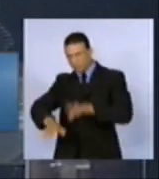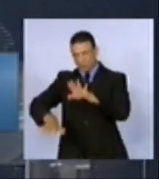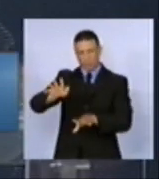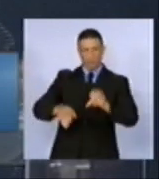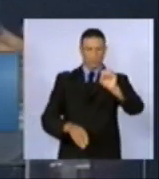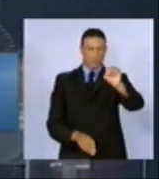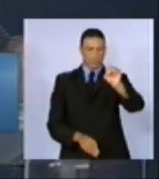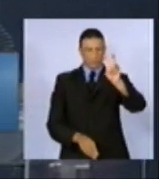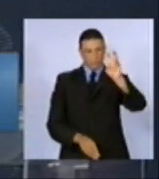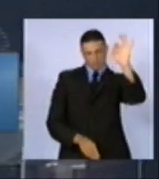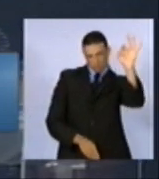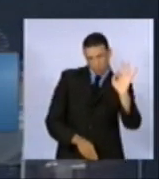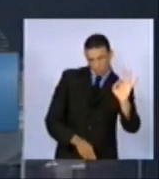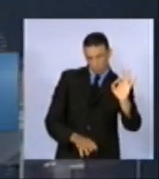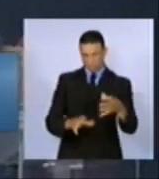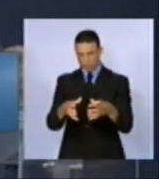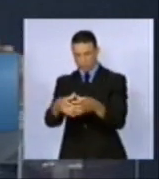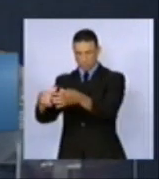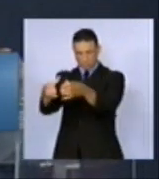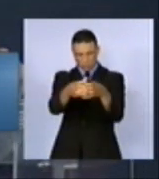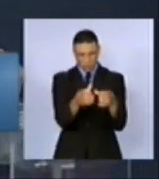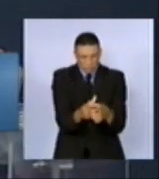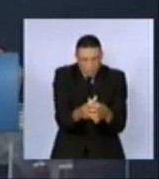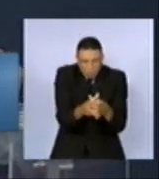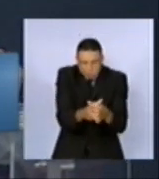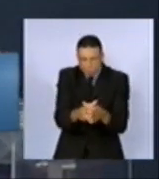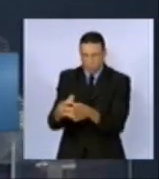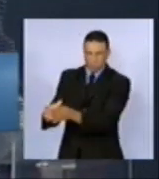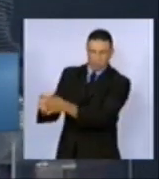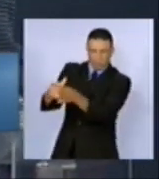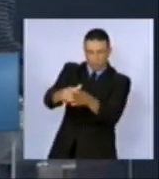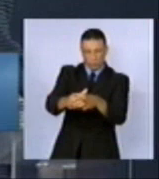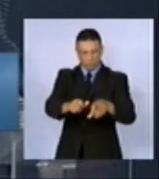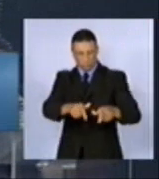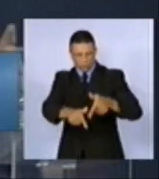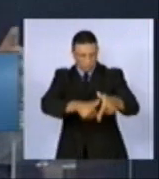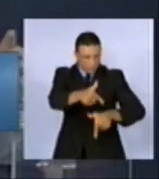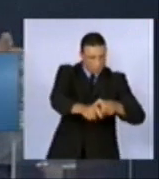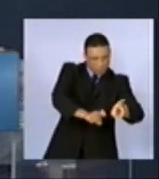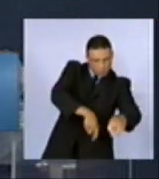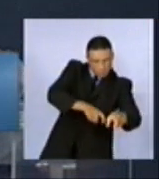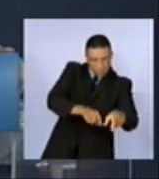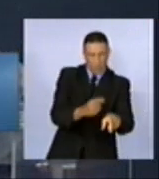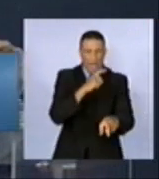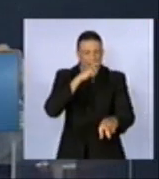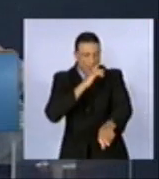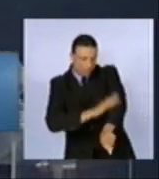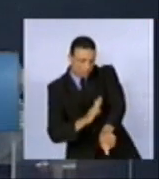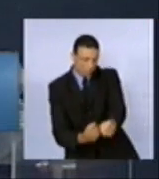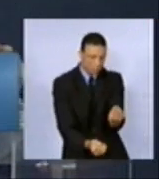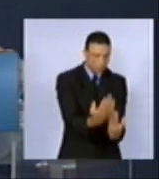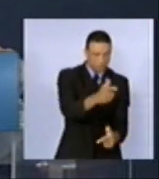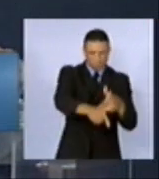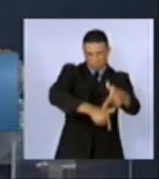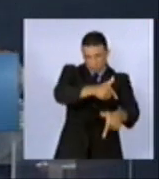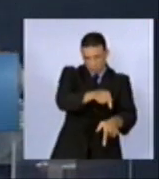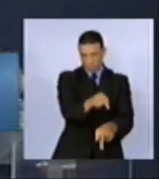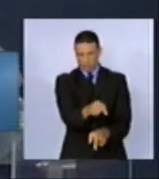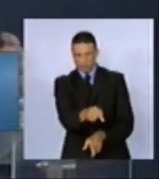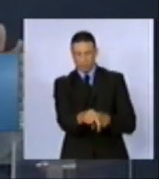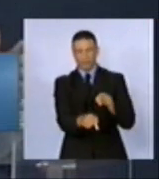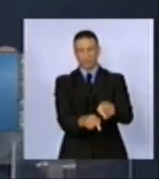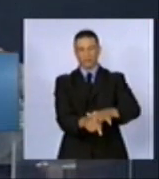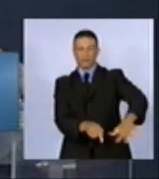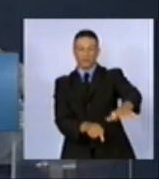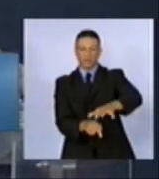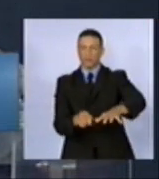85% de pequenos produtores de cana na região eh a representação no mercado sucro sucro energético